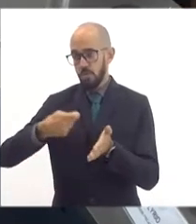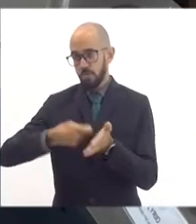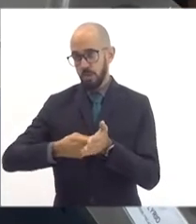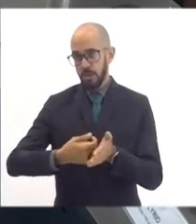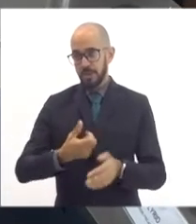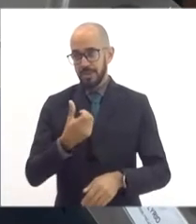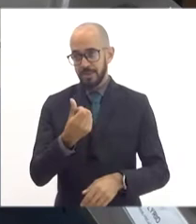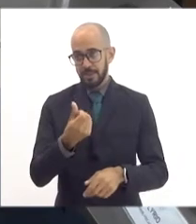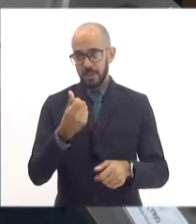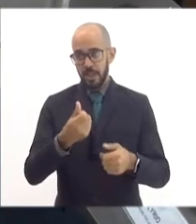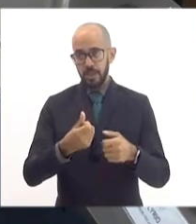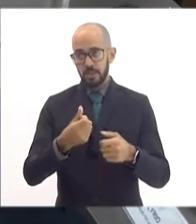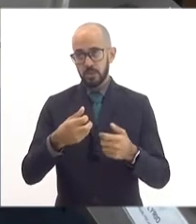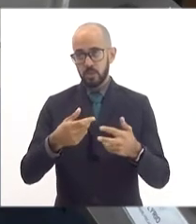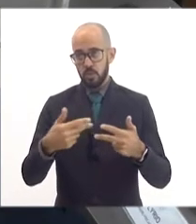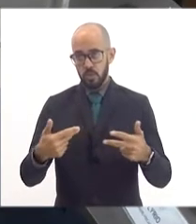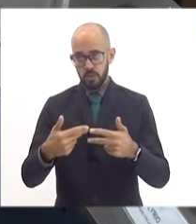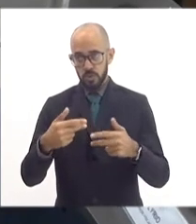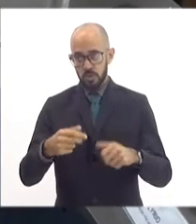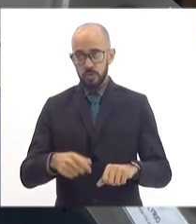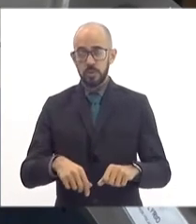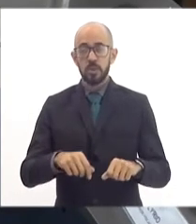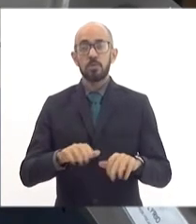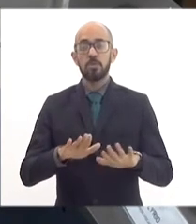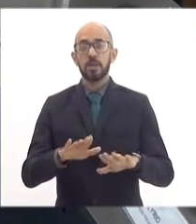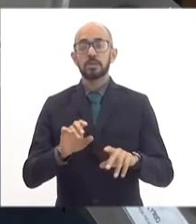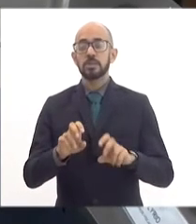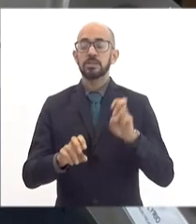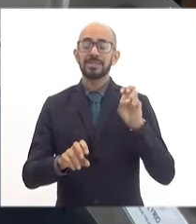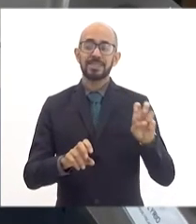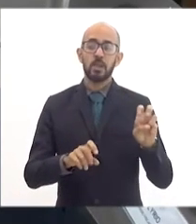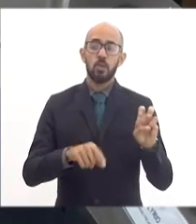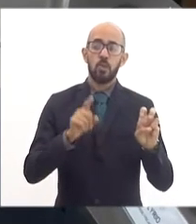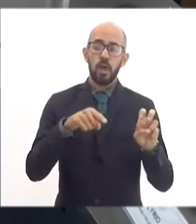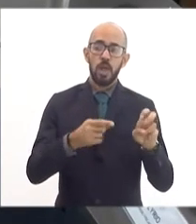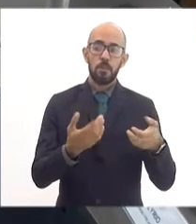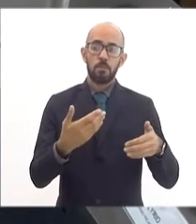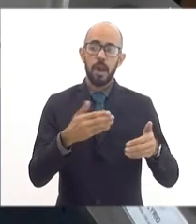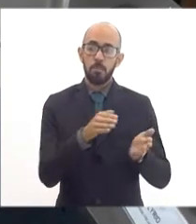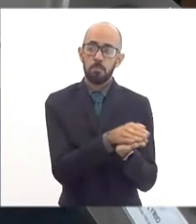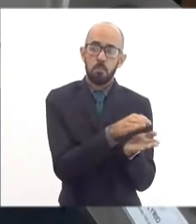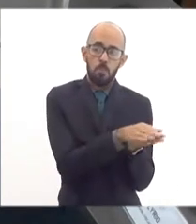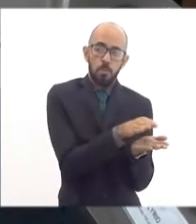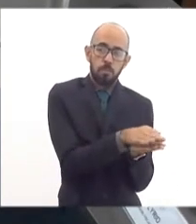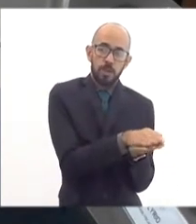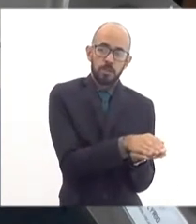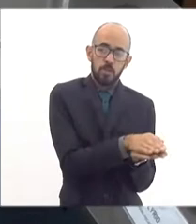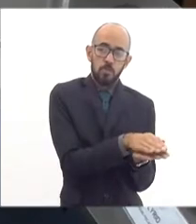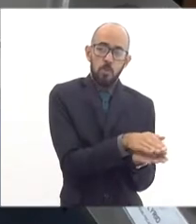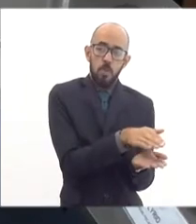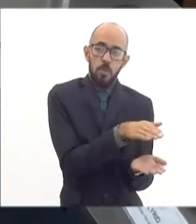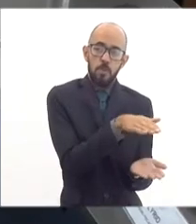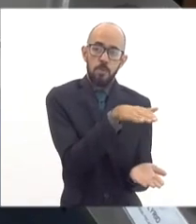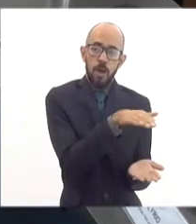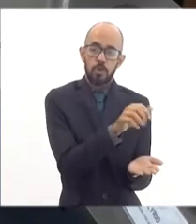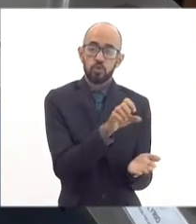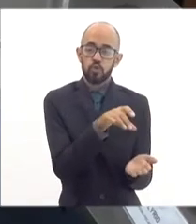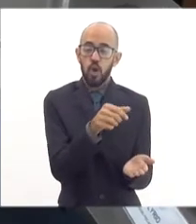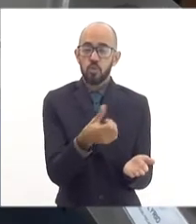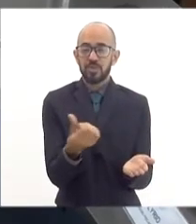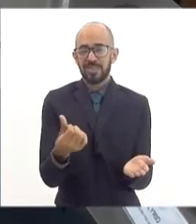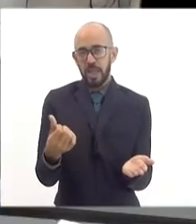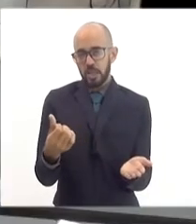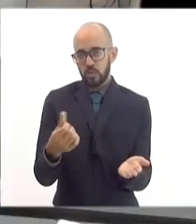dos quais 5 se destinam à poupança, apenas o último se destina